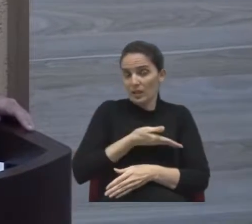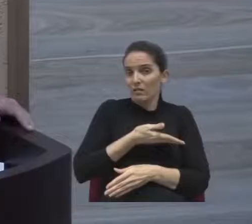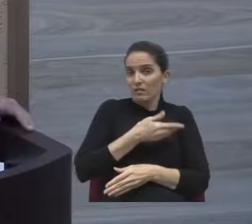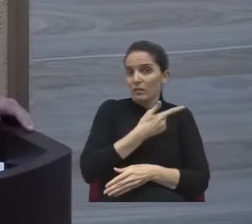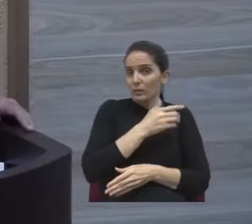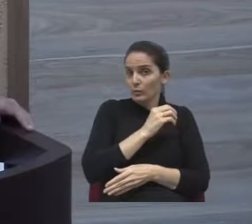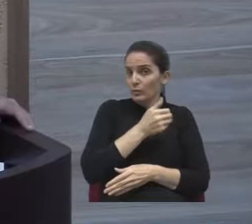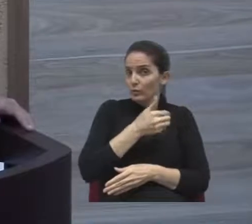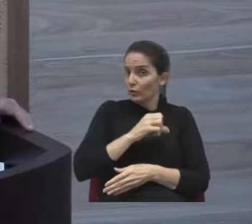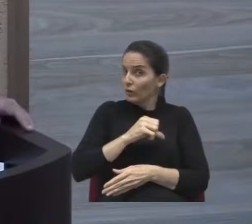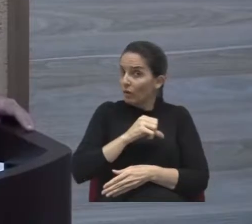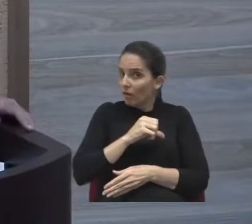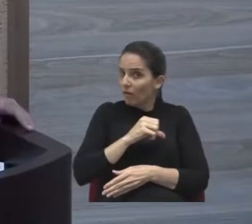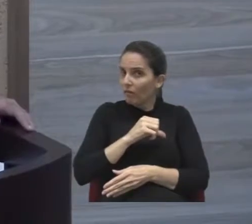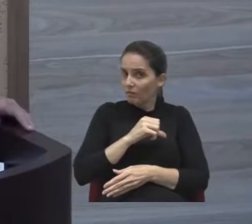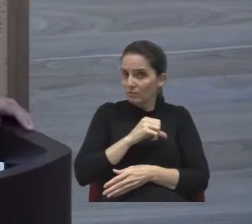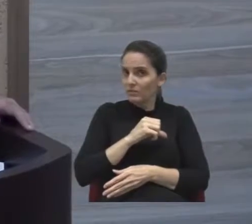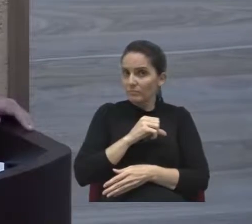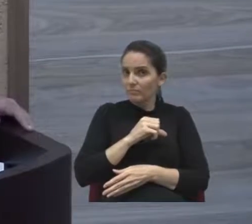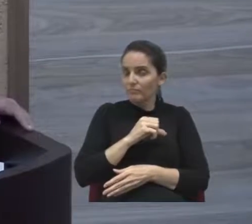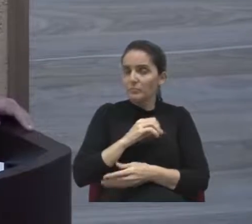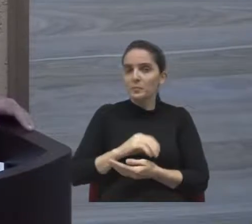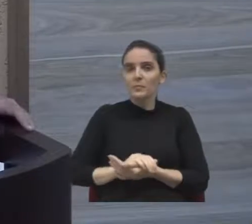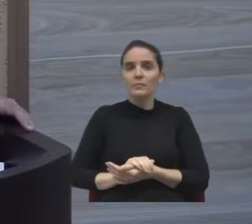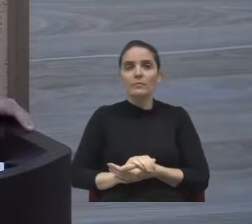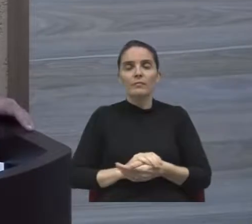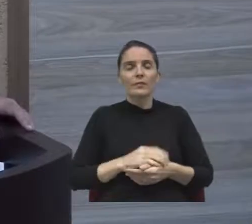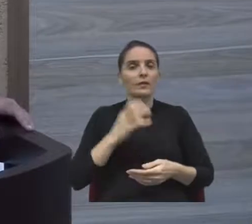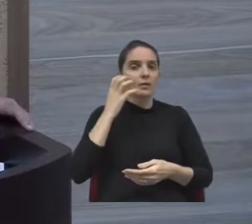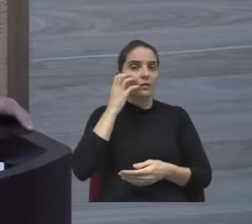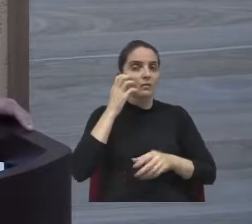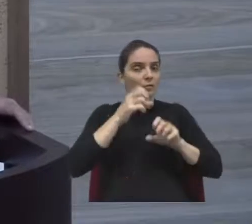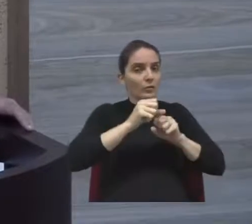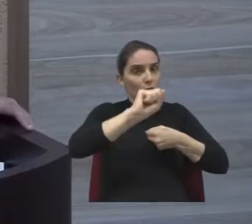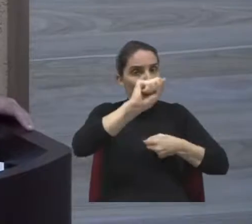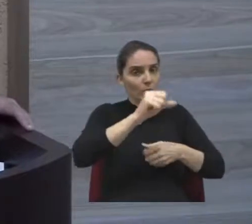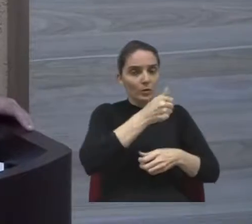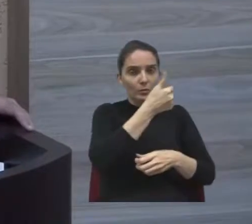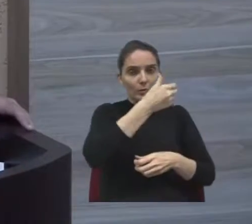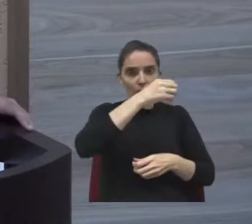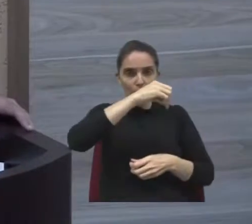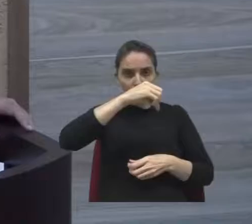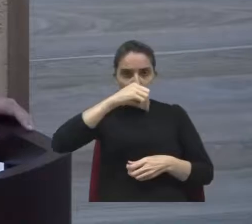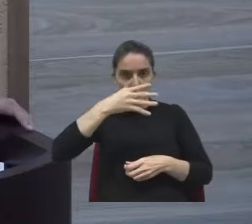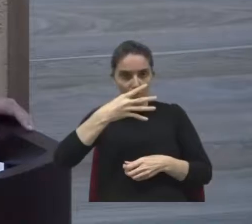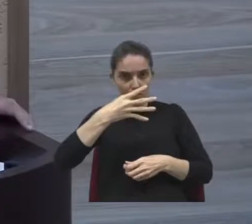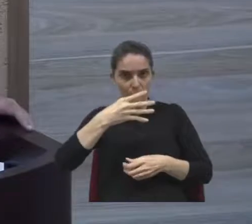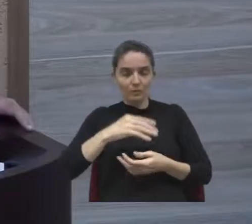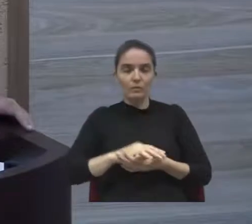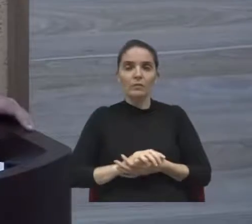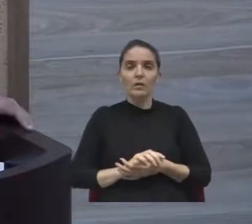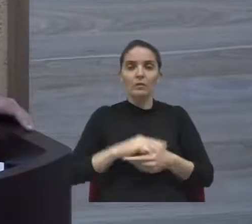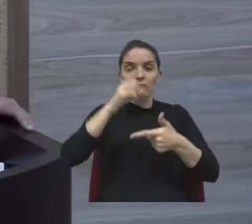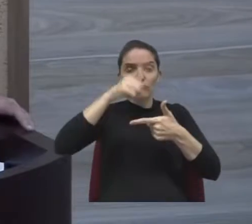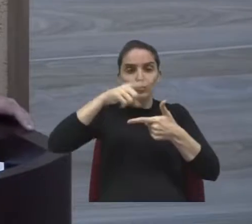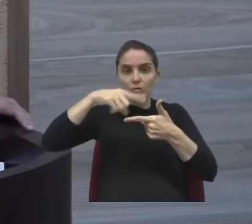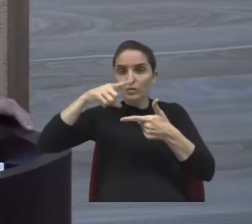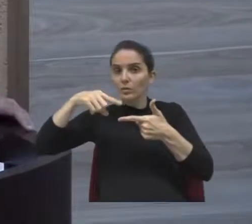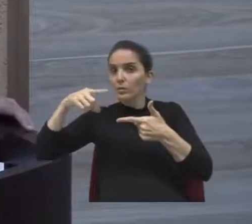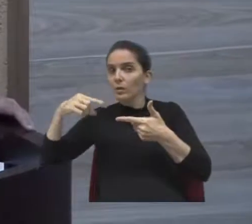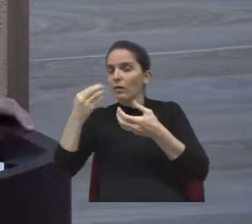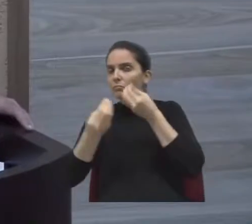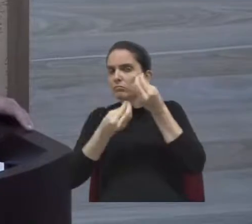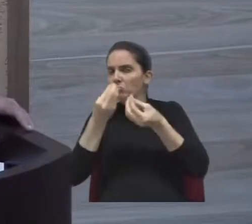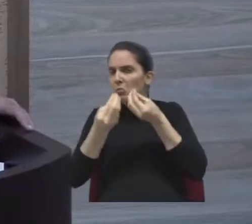me lembro na época que me formei, em 94, há 24 anos atrás, davam-se dados estatísticos de como seria a doença,